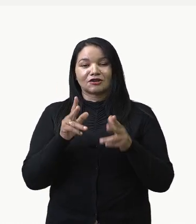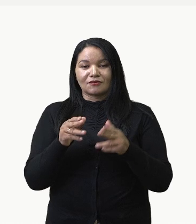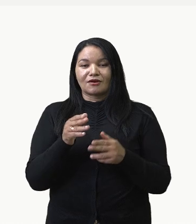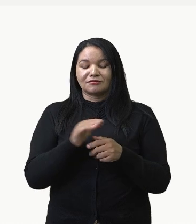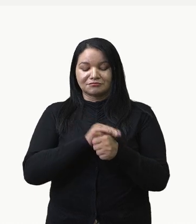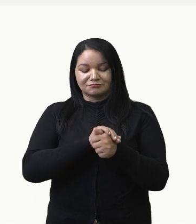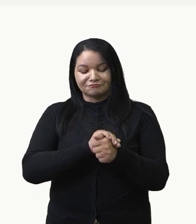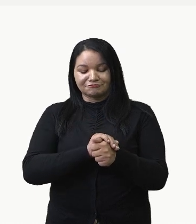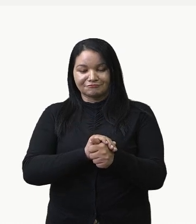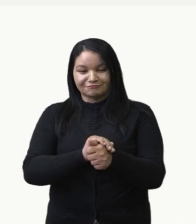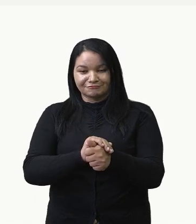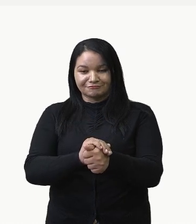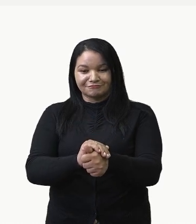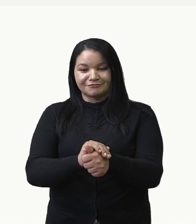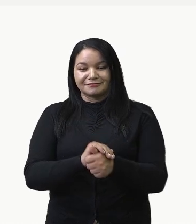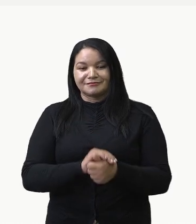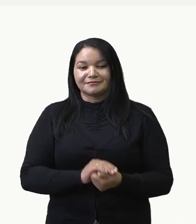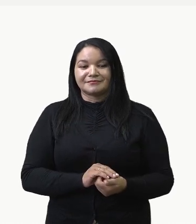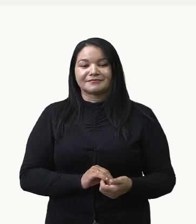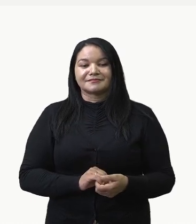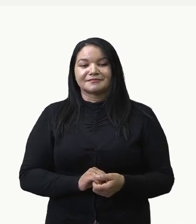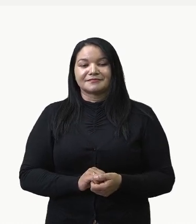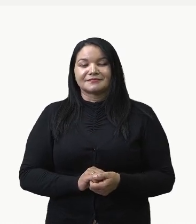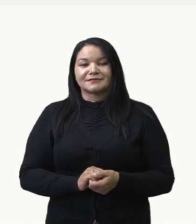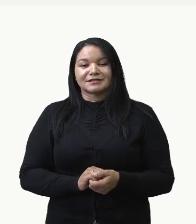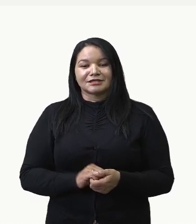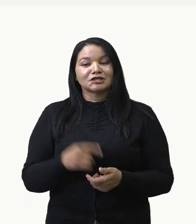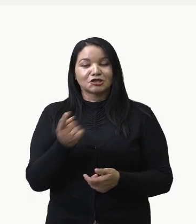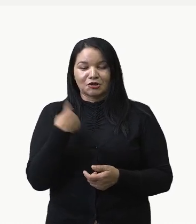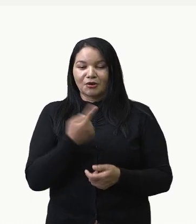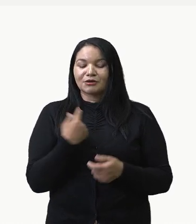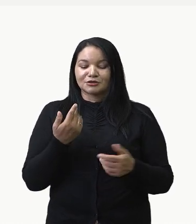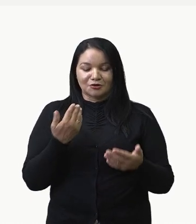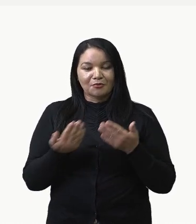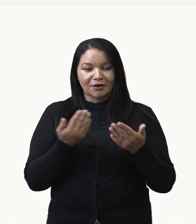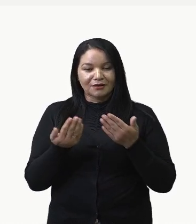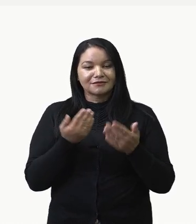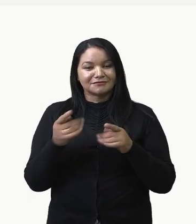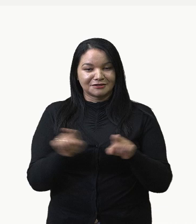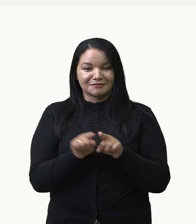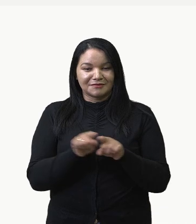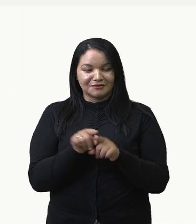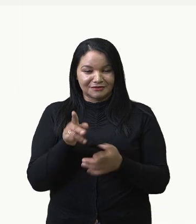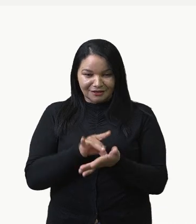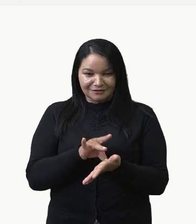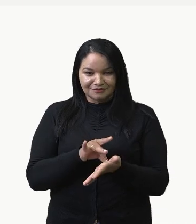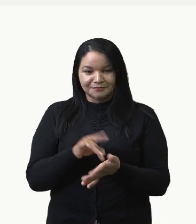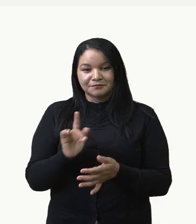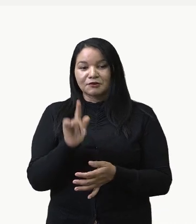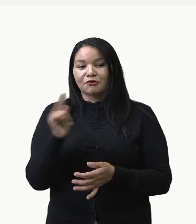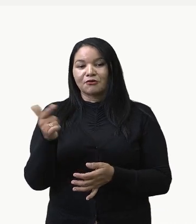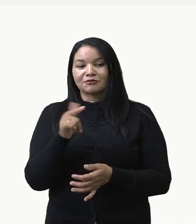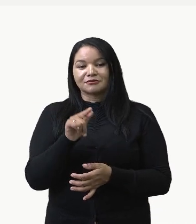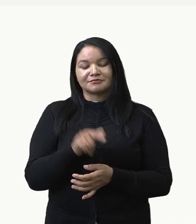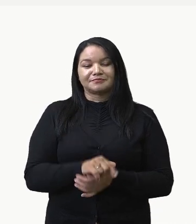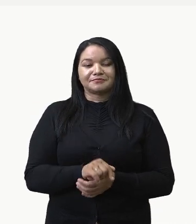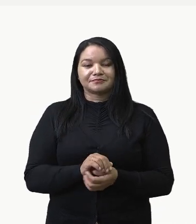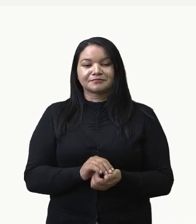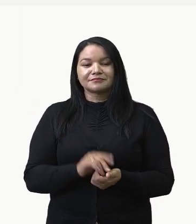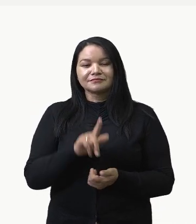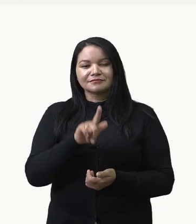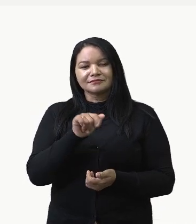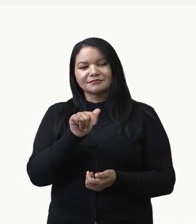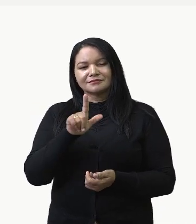Una tortuga fazemos essa comparação da tartaruga com lentidão não é verdade gadina representa